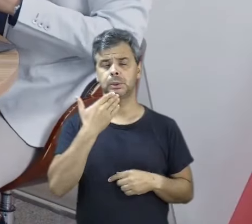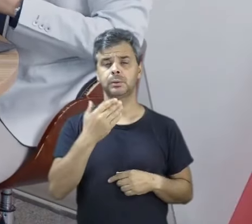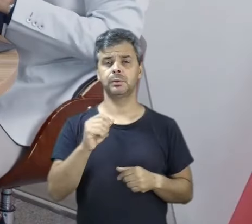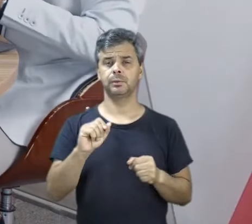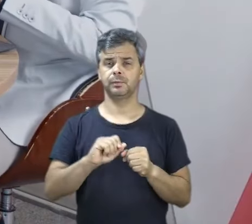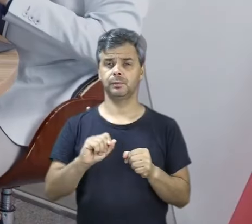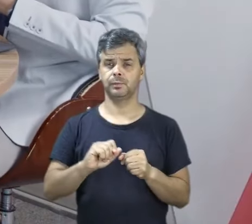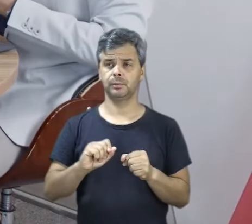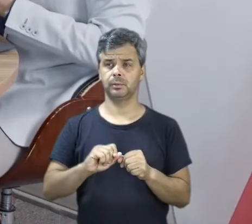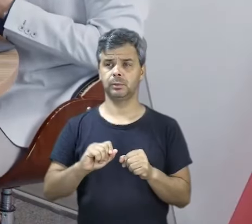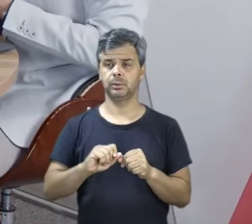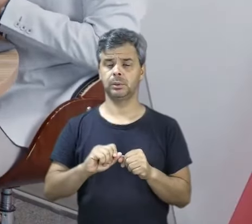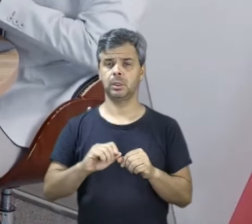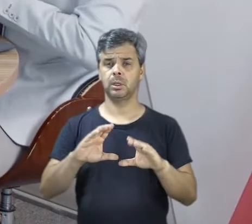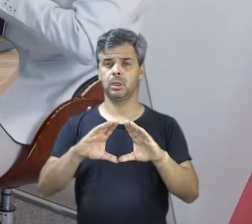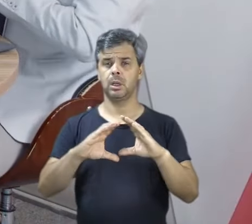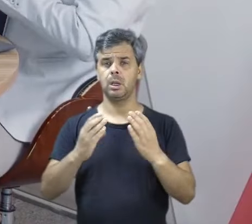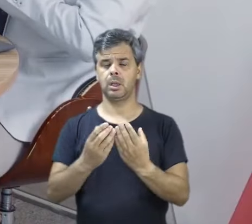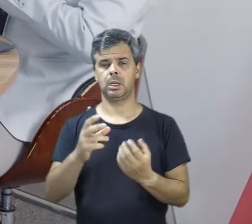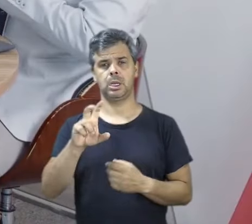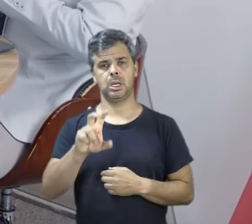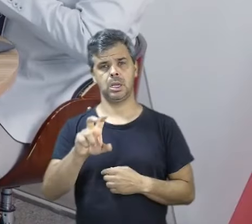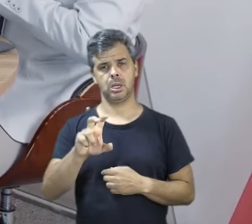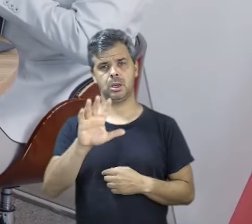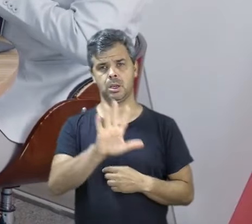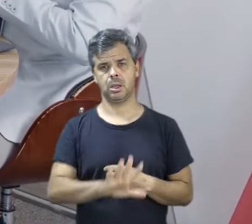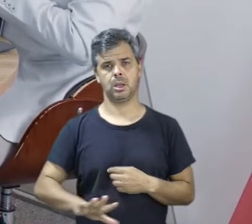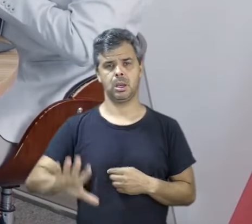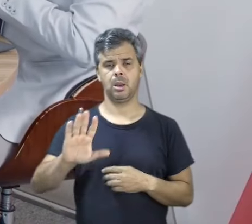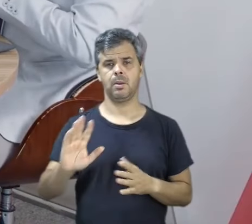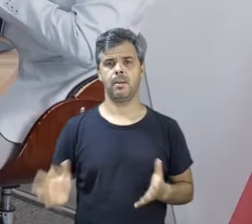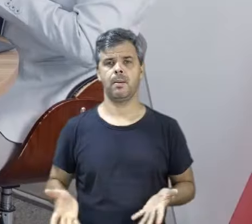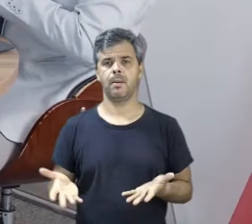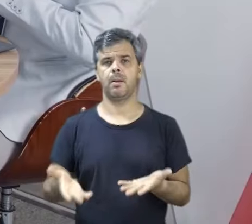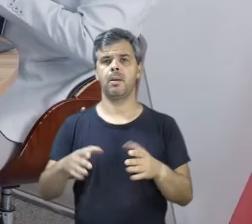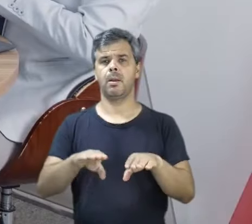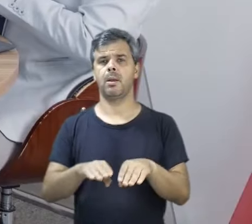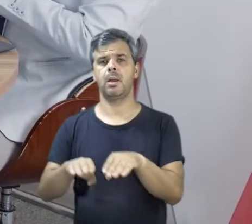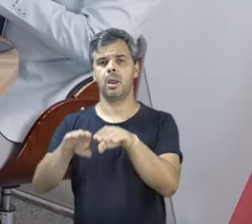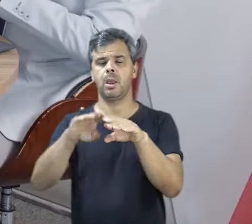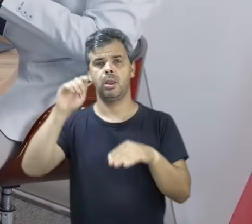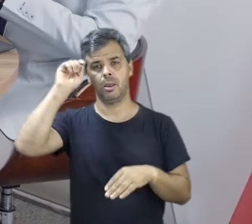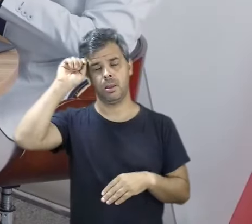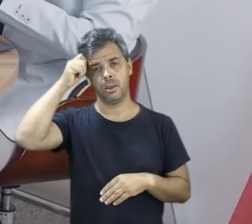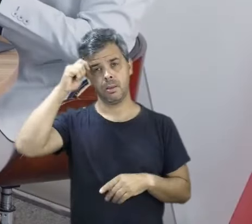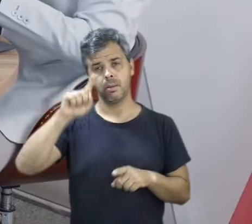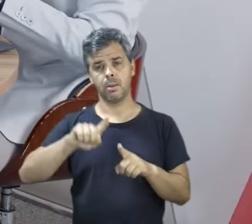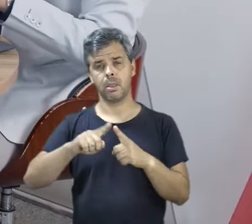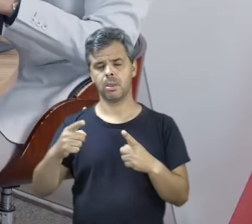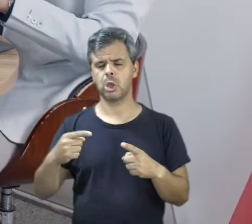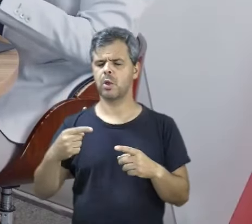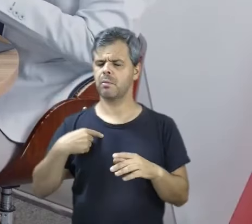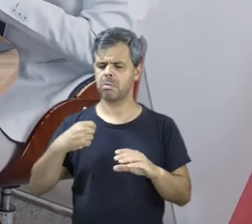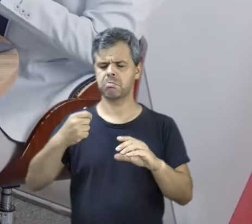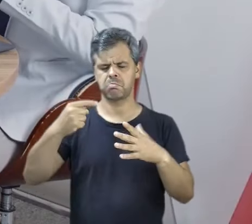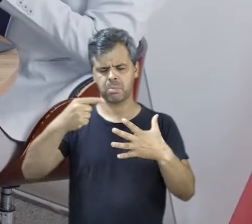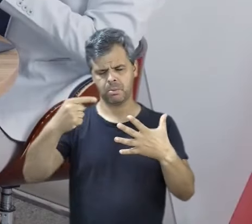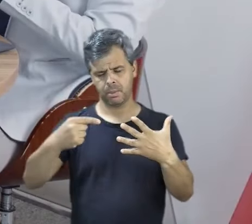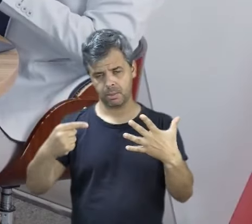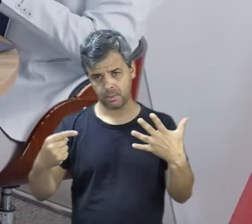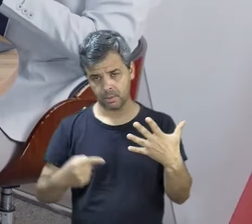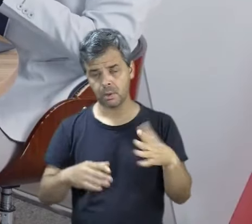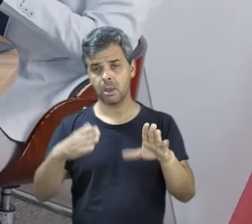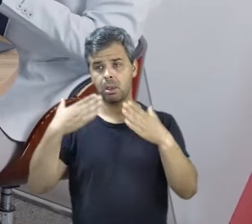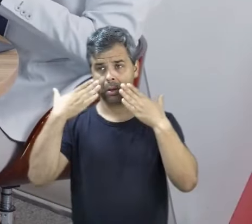apresentadas durante a 5ª Conferência Nacional de Promoção da Igualdade Racial. Você citou várias dessas demandas que foram